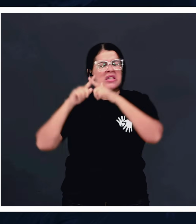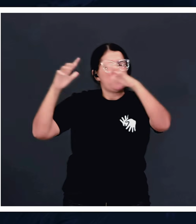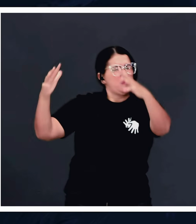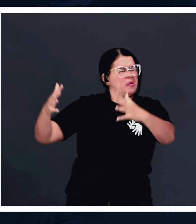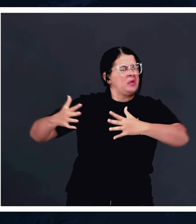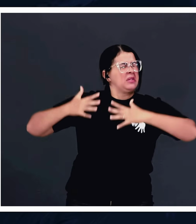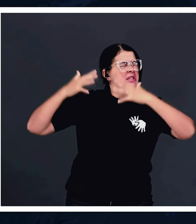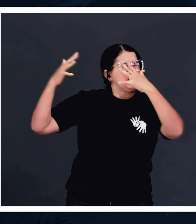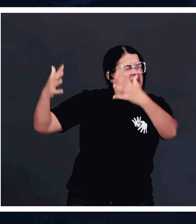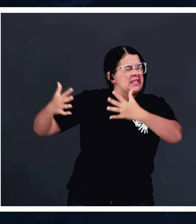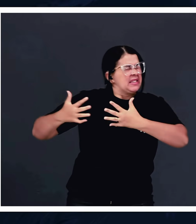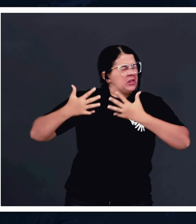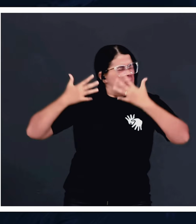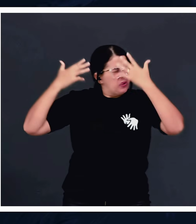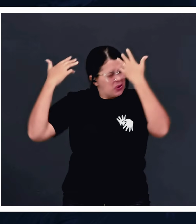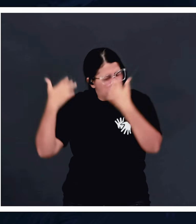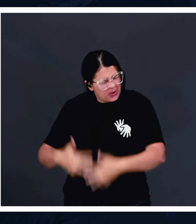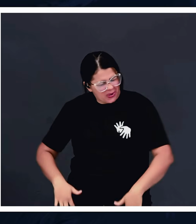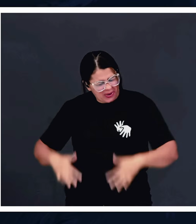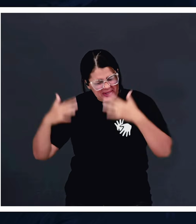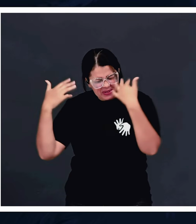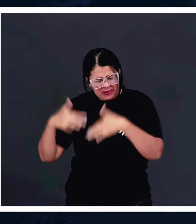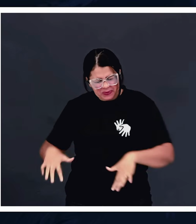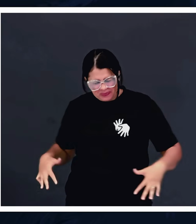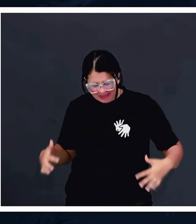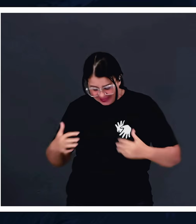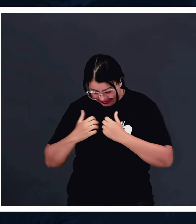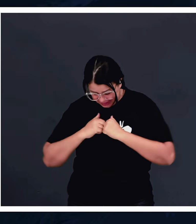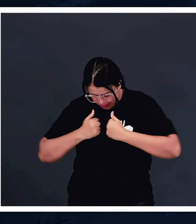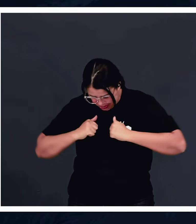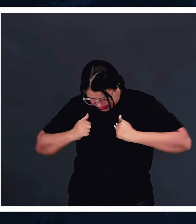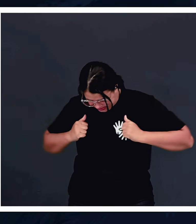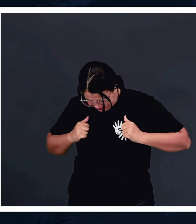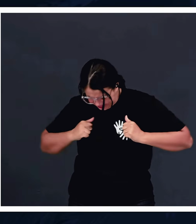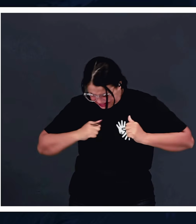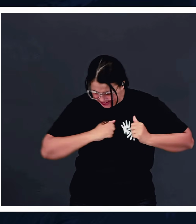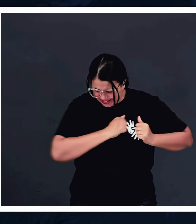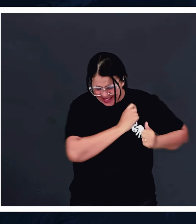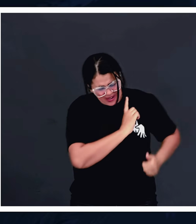Ti, meu Deus. Nós somos uma oferta viva no Seu altar.